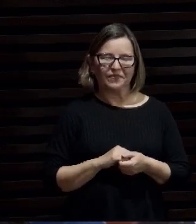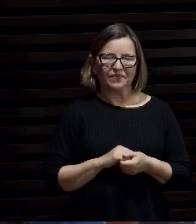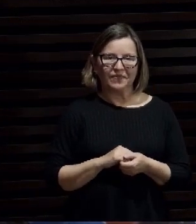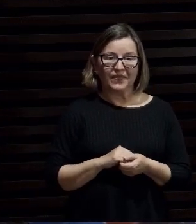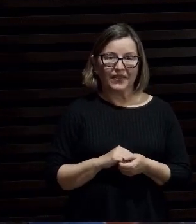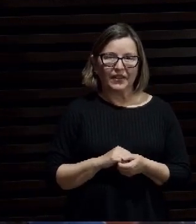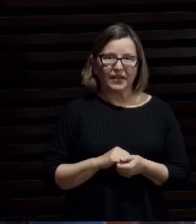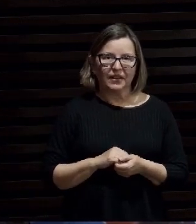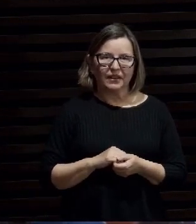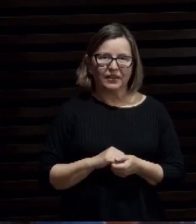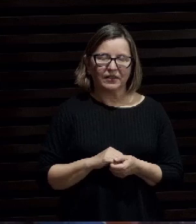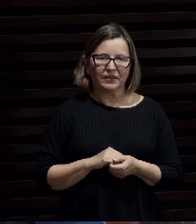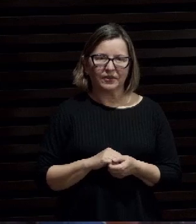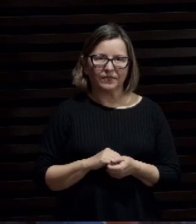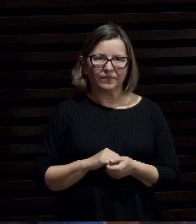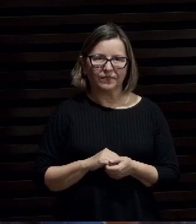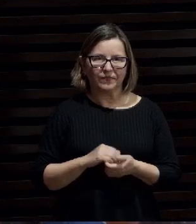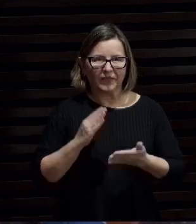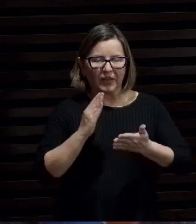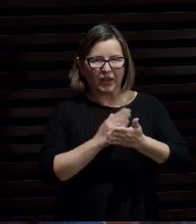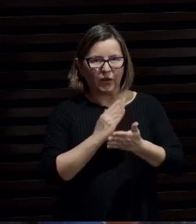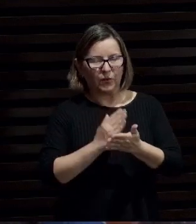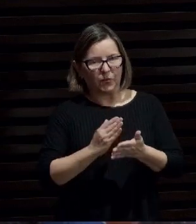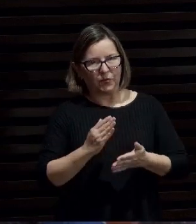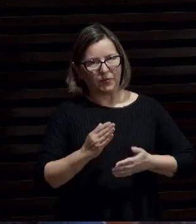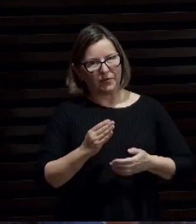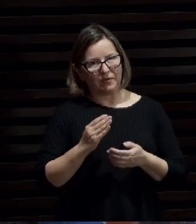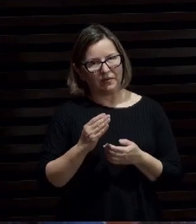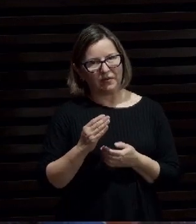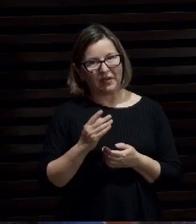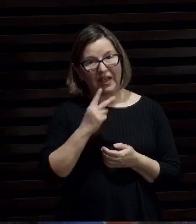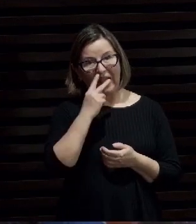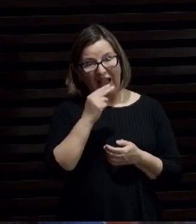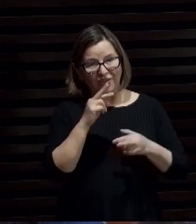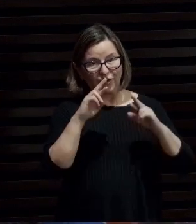E muitos pensam aqui equivocadamente que o reino de Deus é o céu.